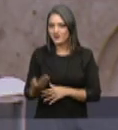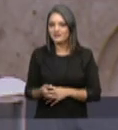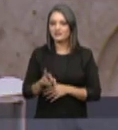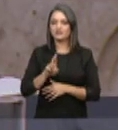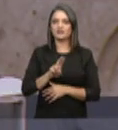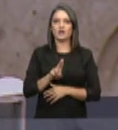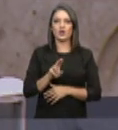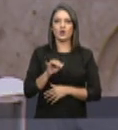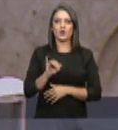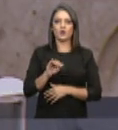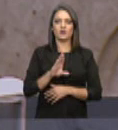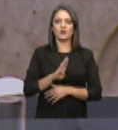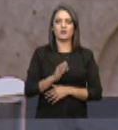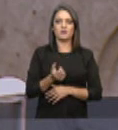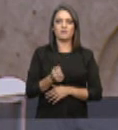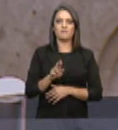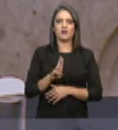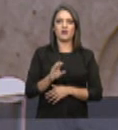Rui Barbosa